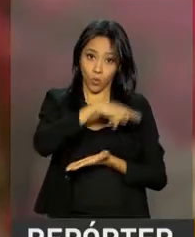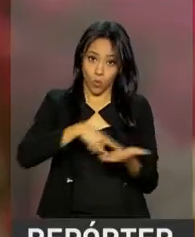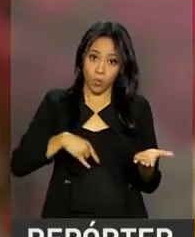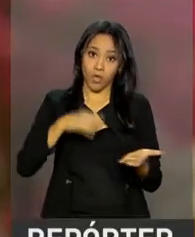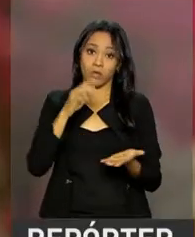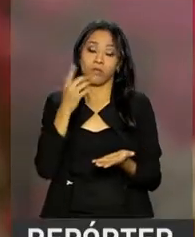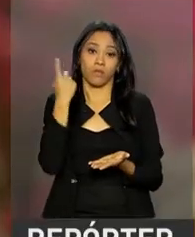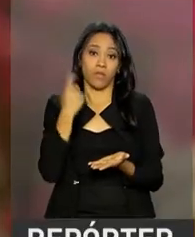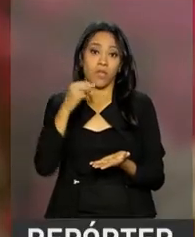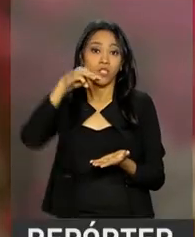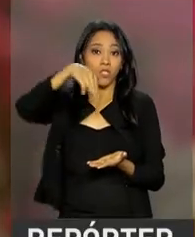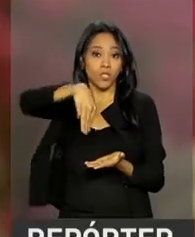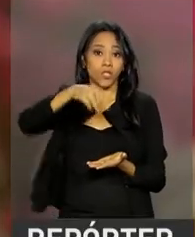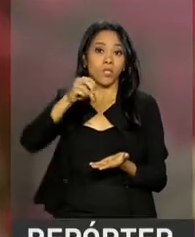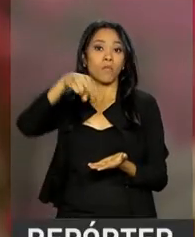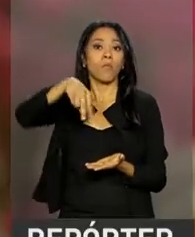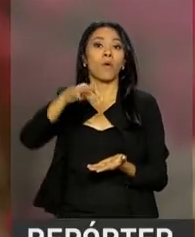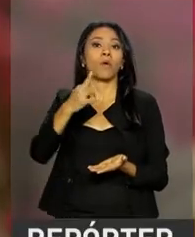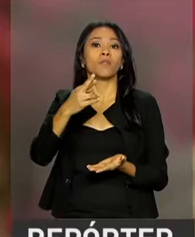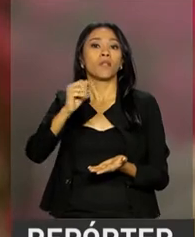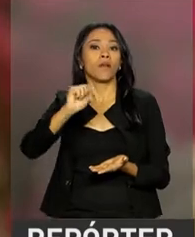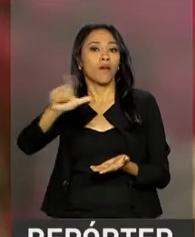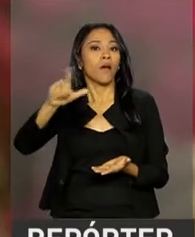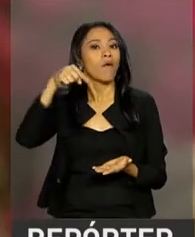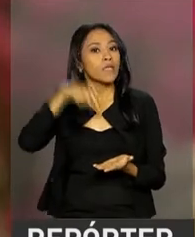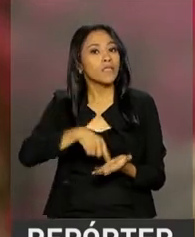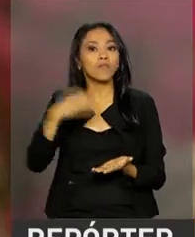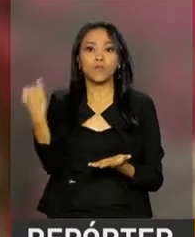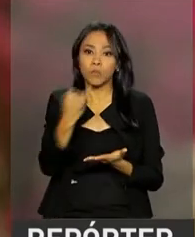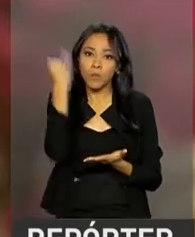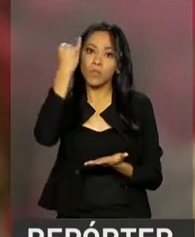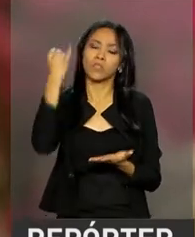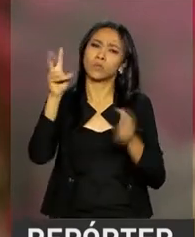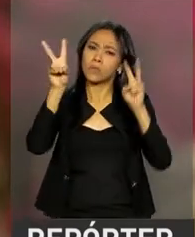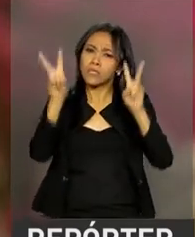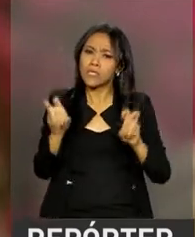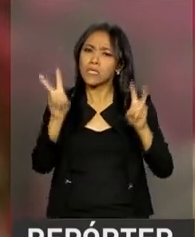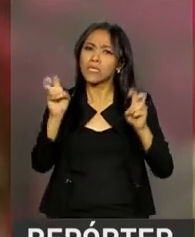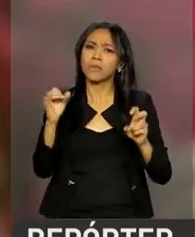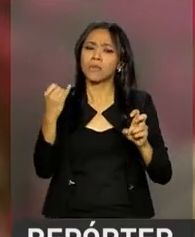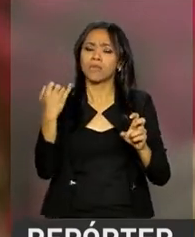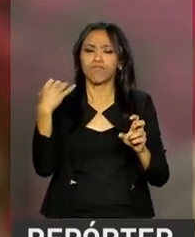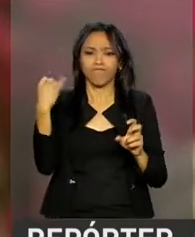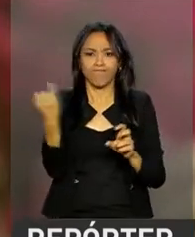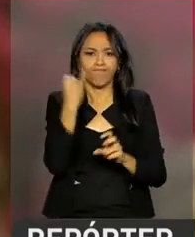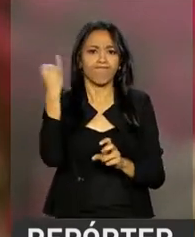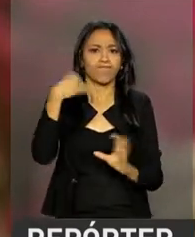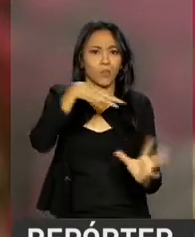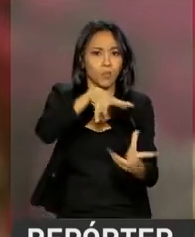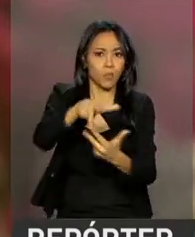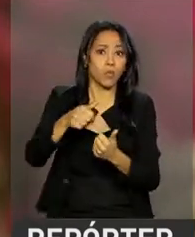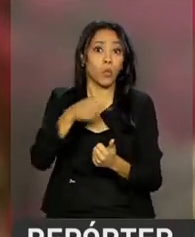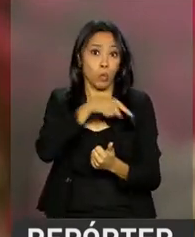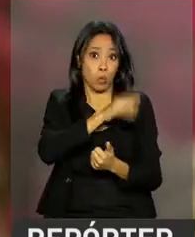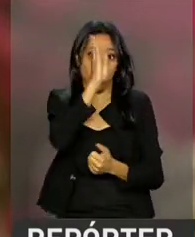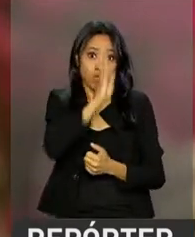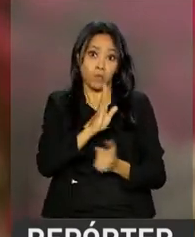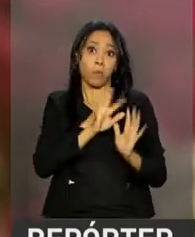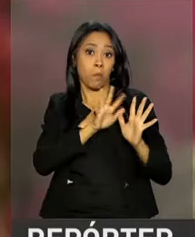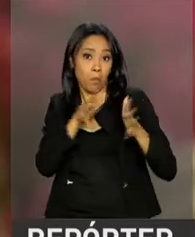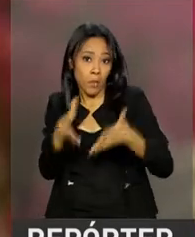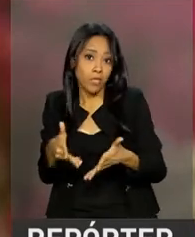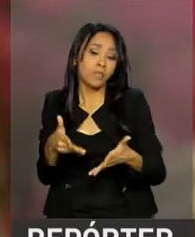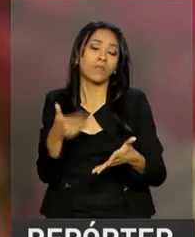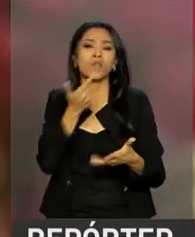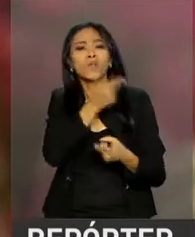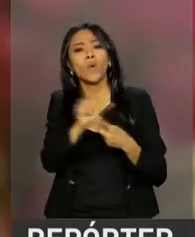grandes exemplos de solução de um tema ambiental que foi identificado muito importante para o mundo, com a forte participação do Brasil, para todos os outros